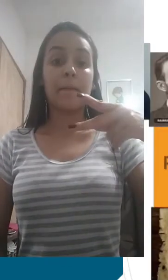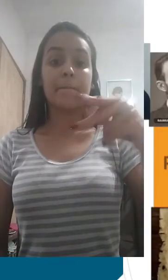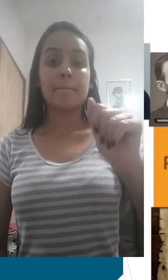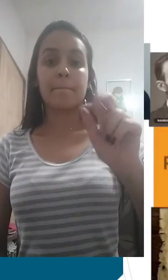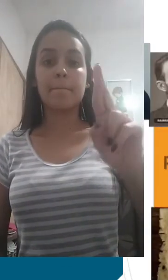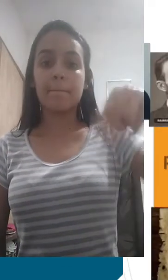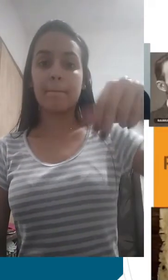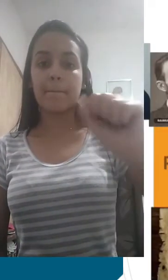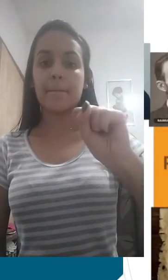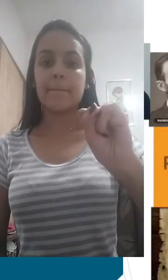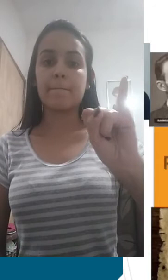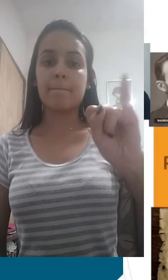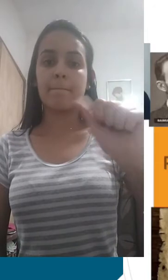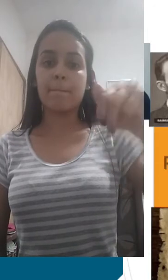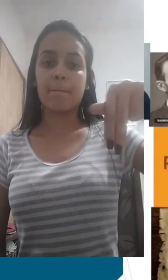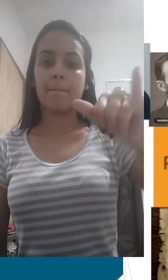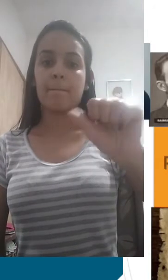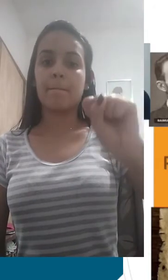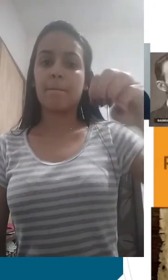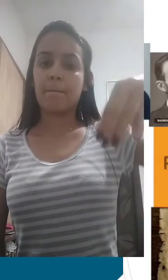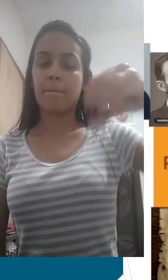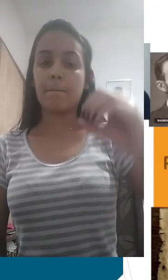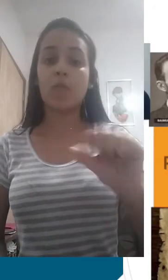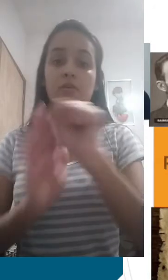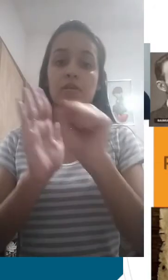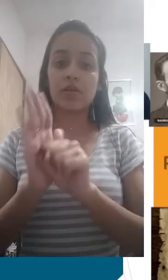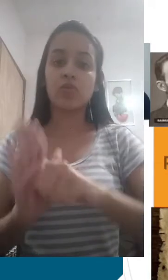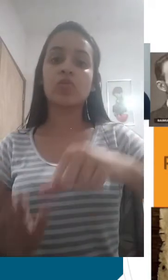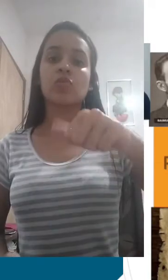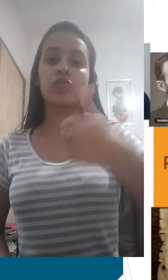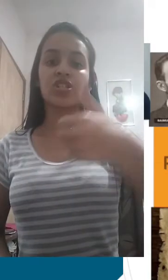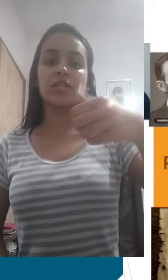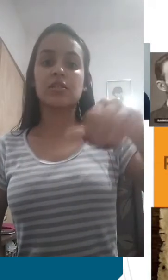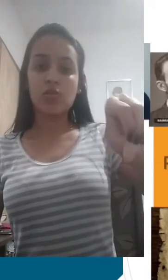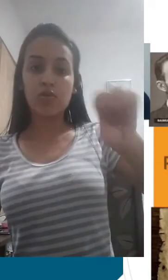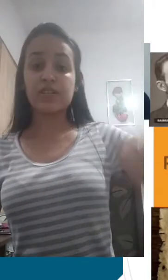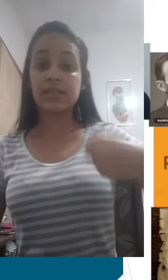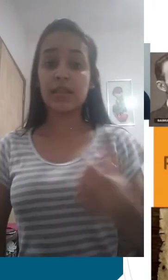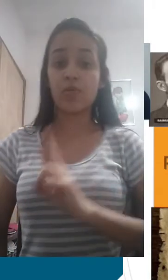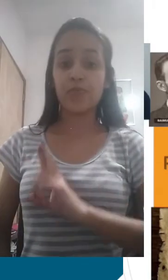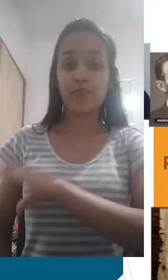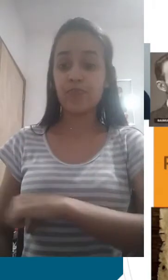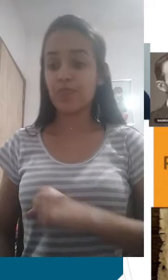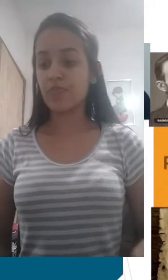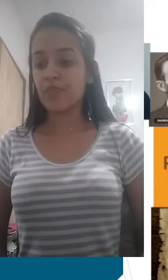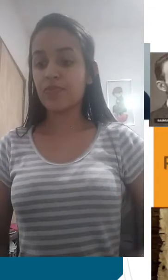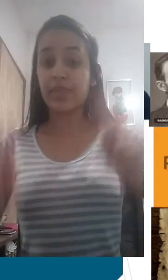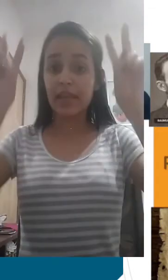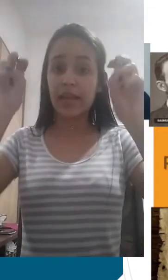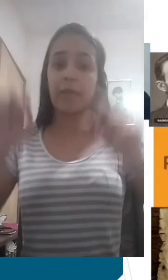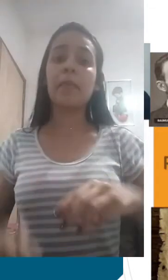Parnasianismo ou arte pela arte, século XIX. Quanto à temática, temos a mitologia grega,